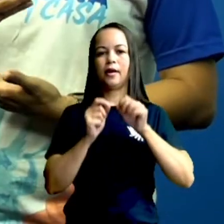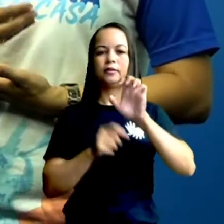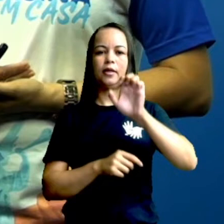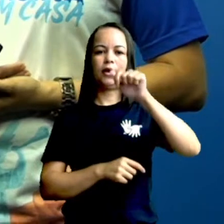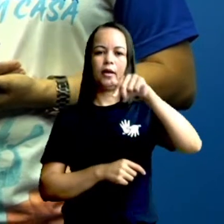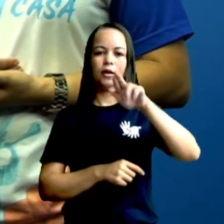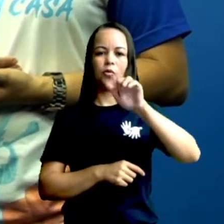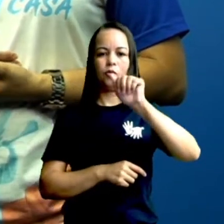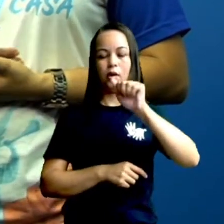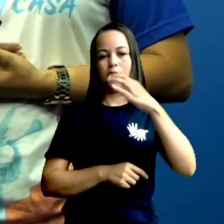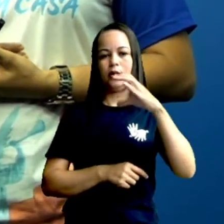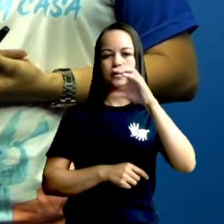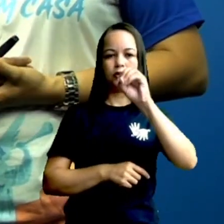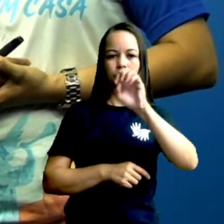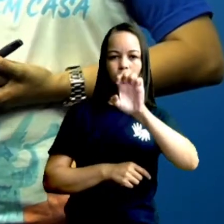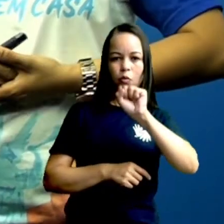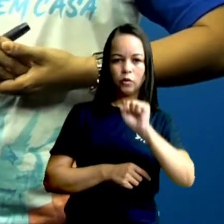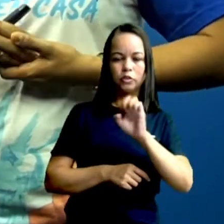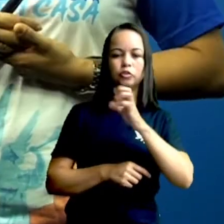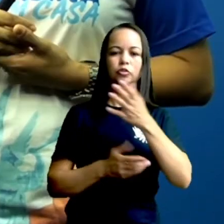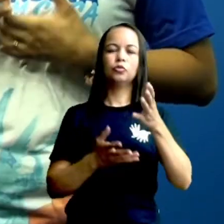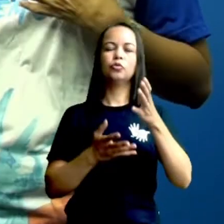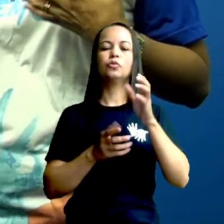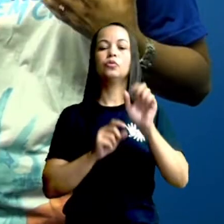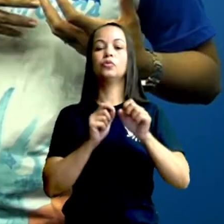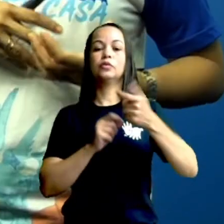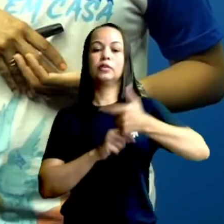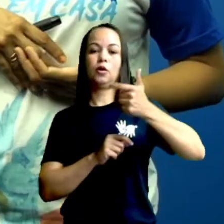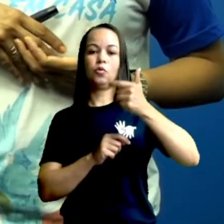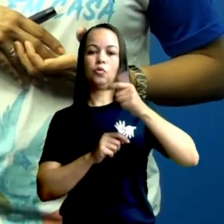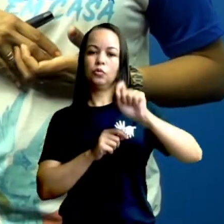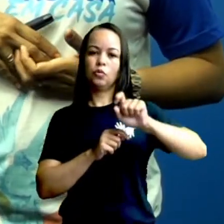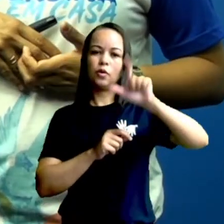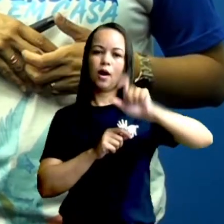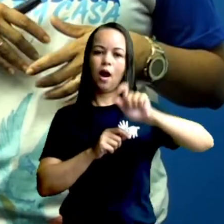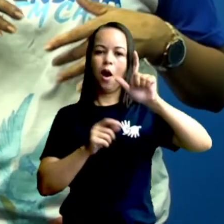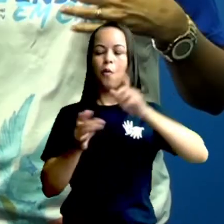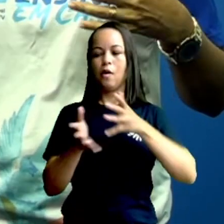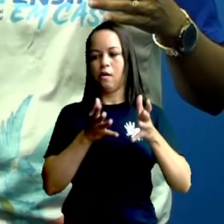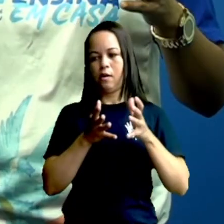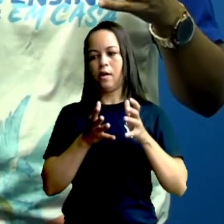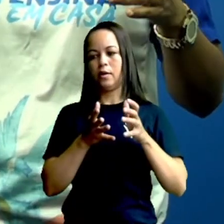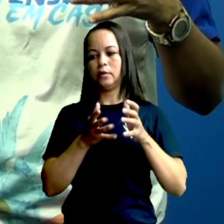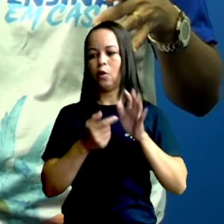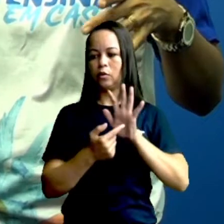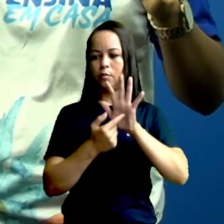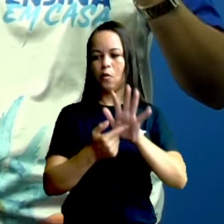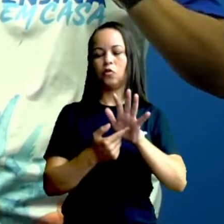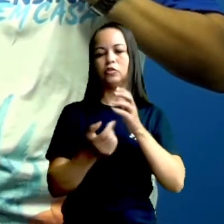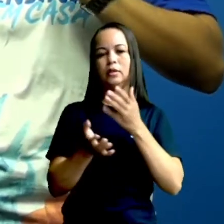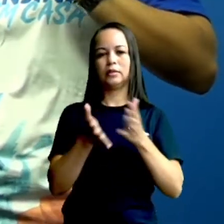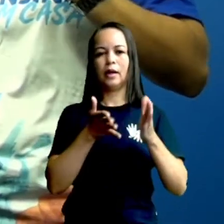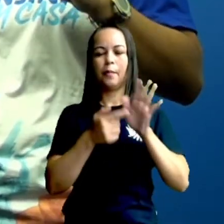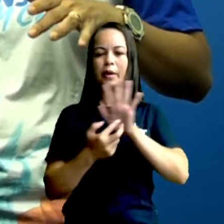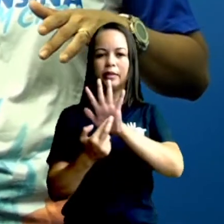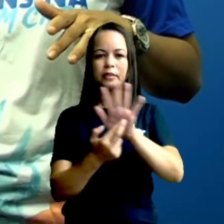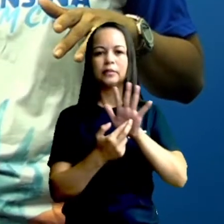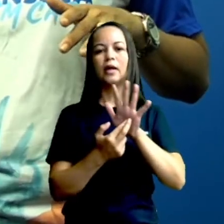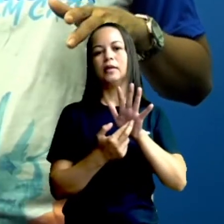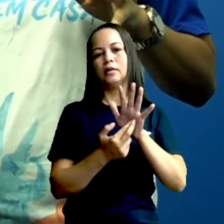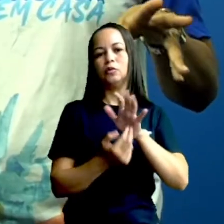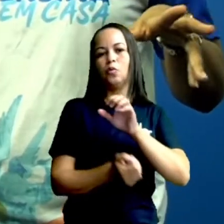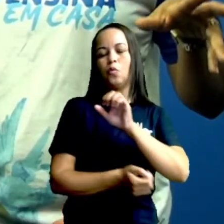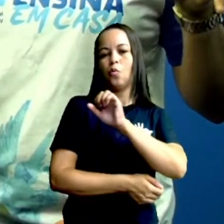bom? Habilidade que começa a ser apresentada no 8º ano, 9º